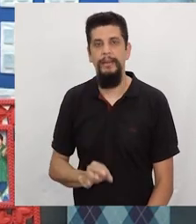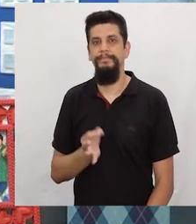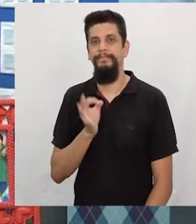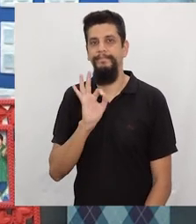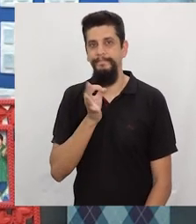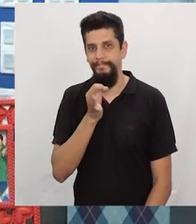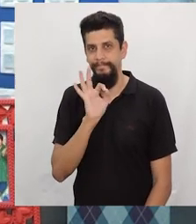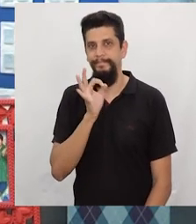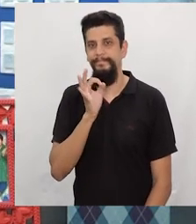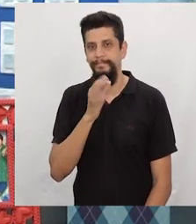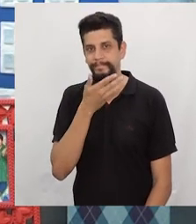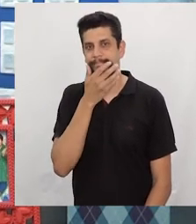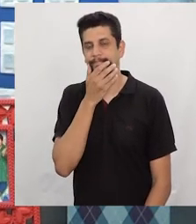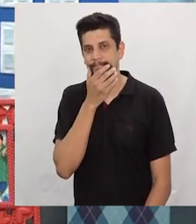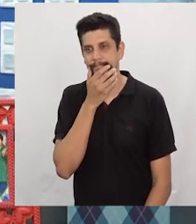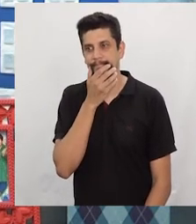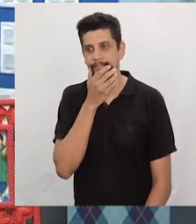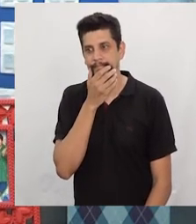Ah!